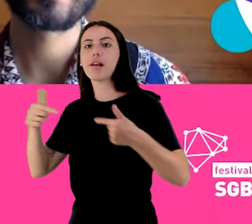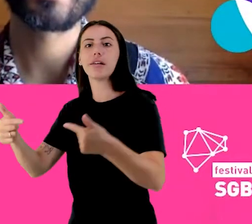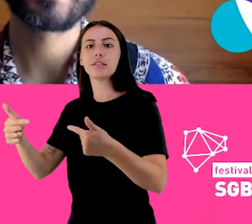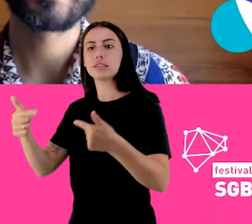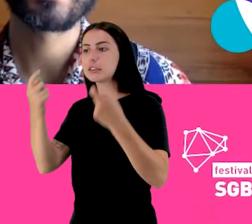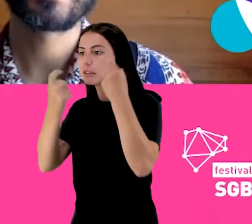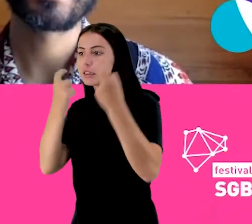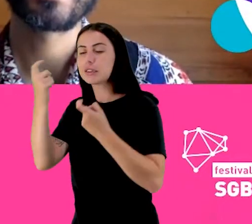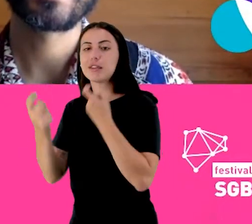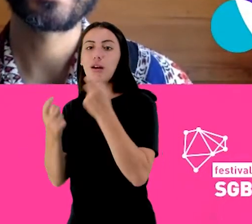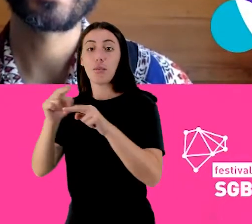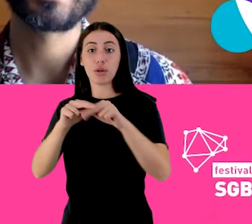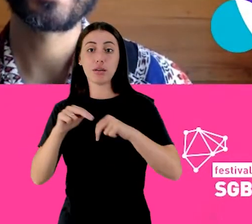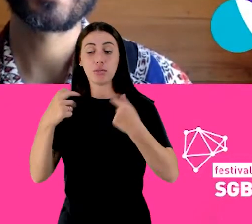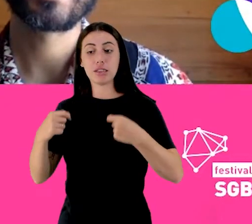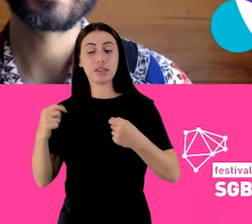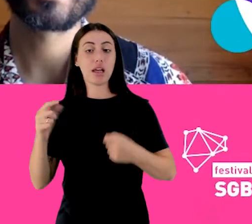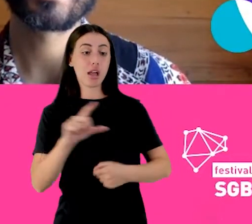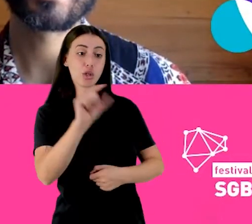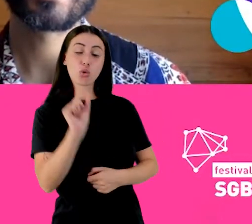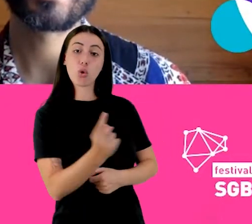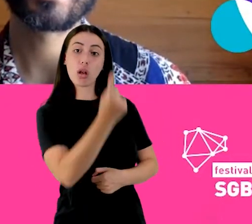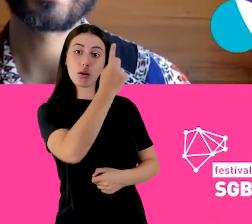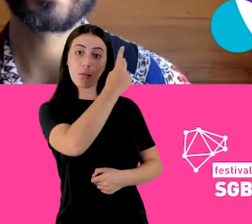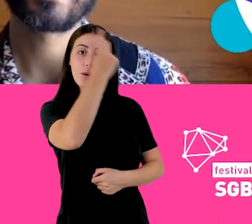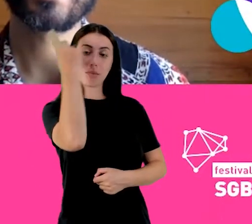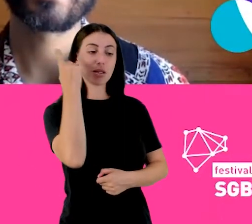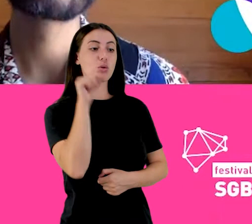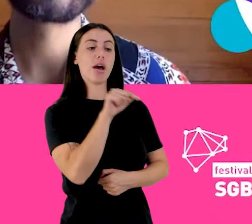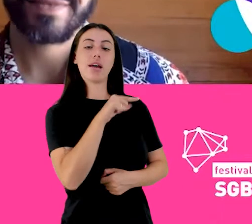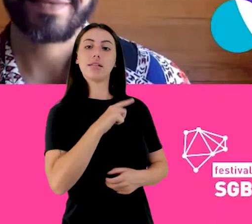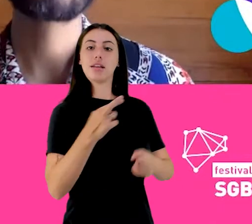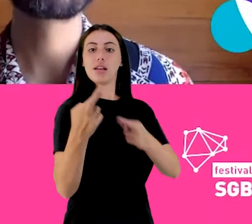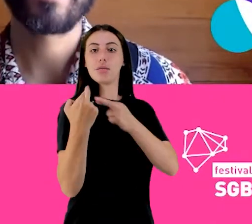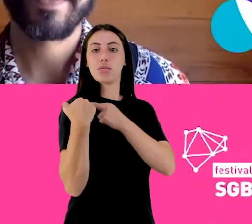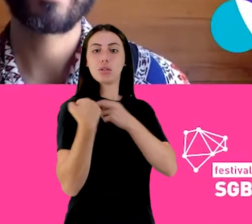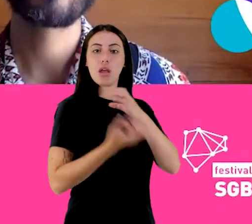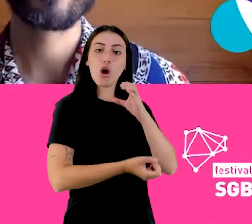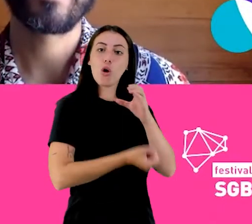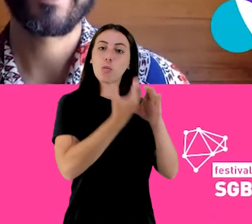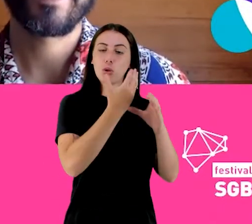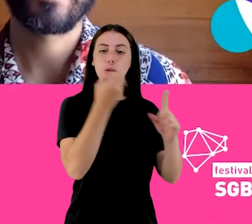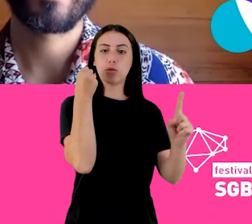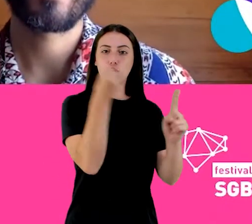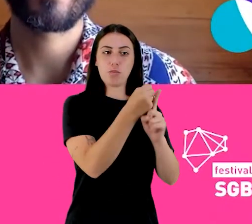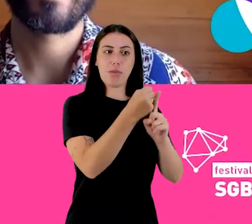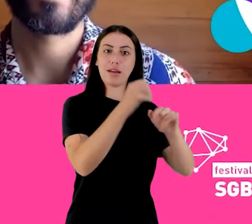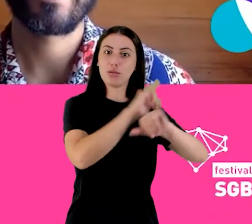né? Ele teve um olhar para mudança de mentalidade, para construção e